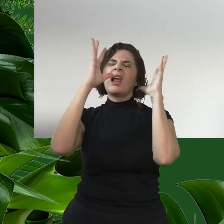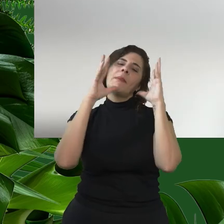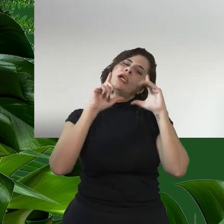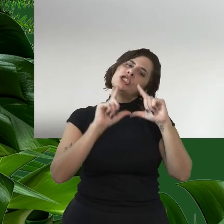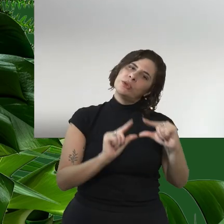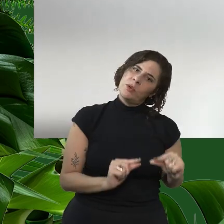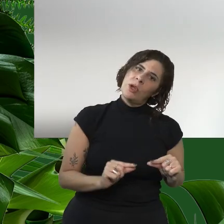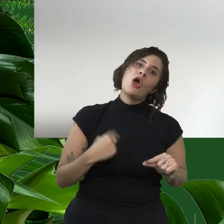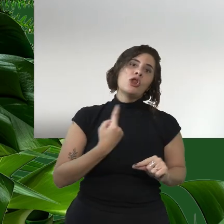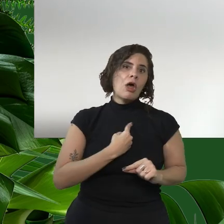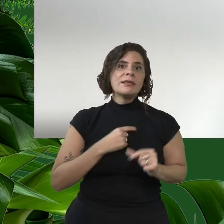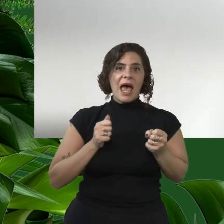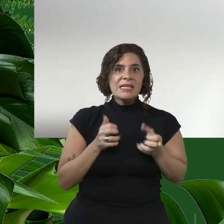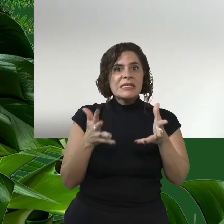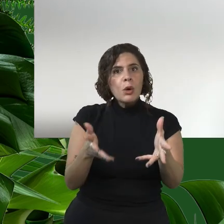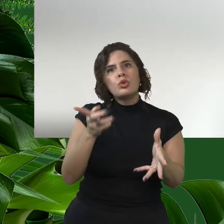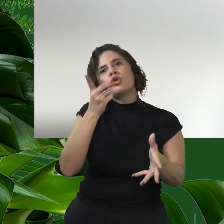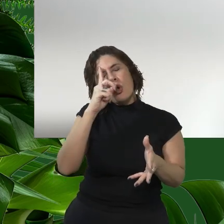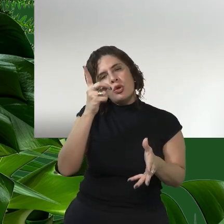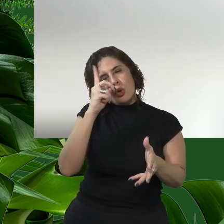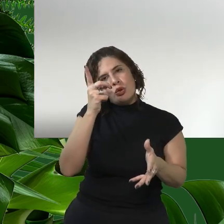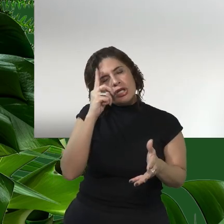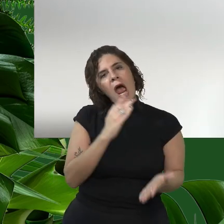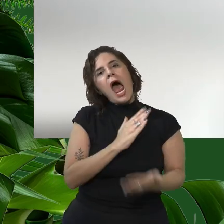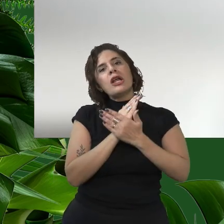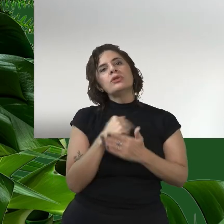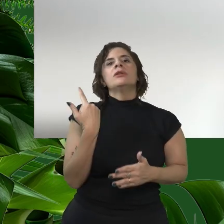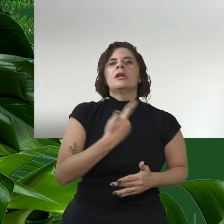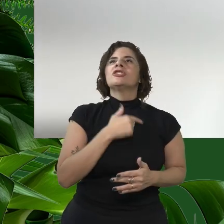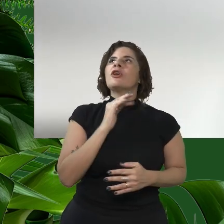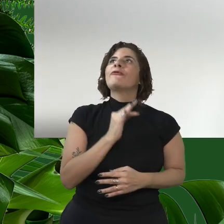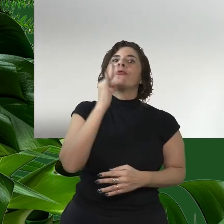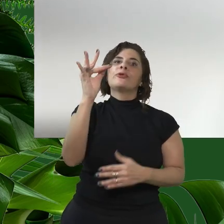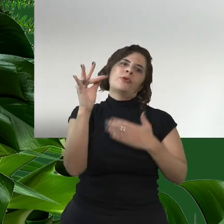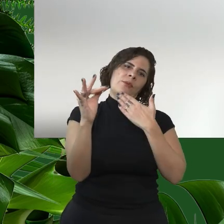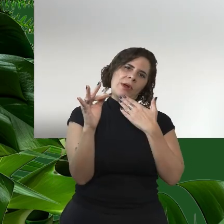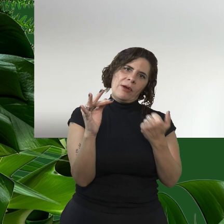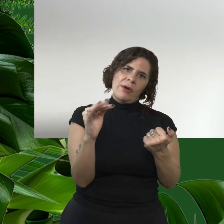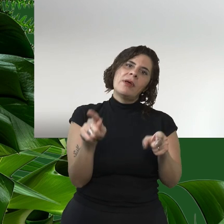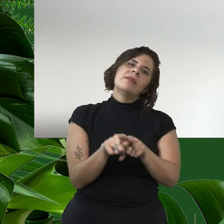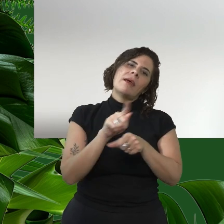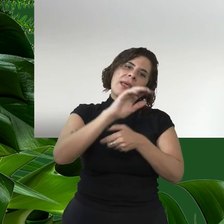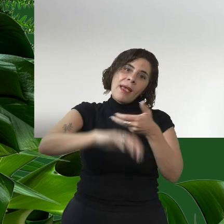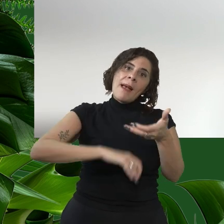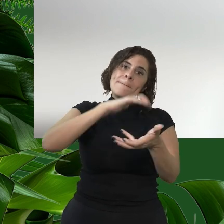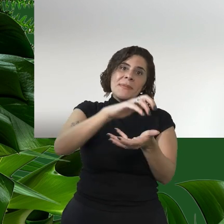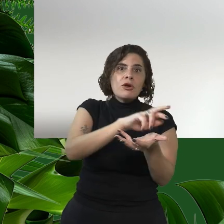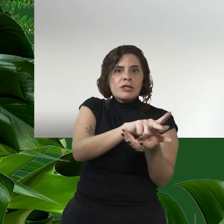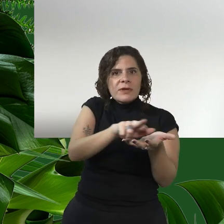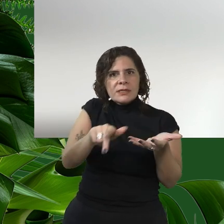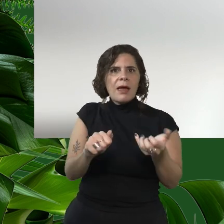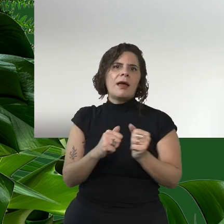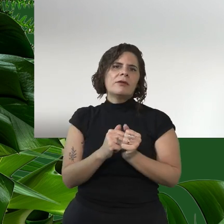atitudes diárias contribuem muito para que a gente tenha um futuro melhor e que a biodiversidade, a própria